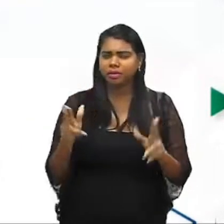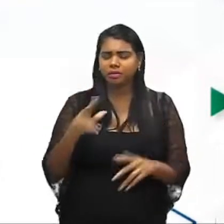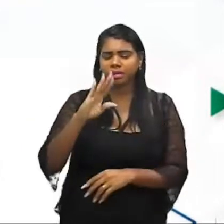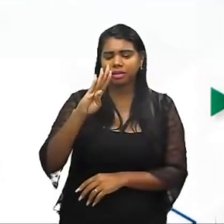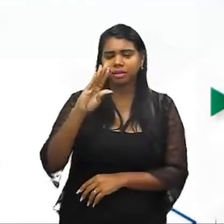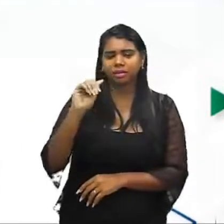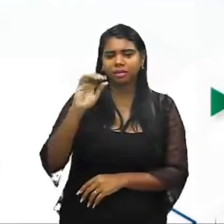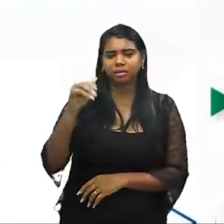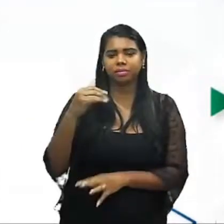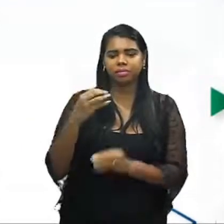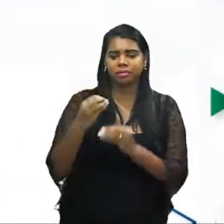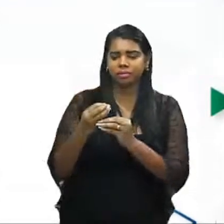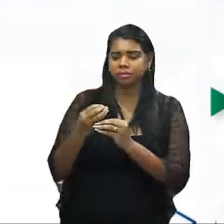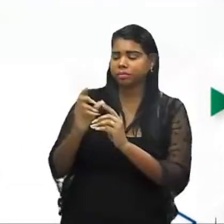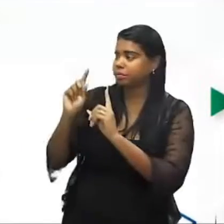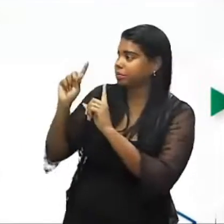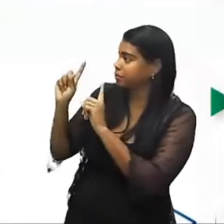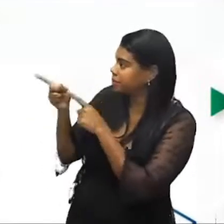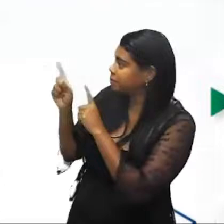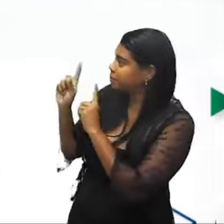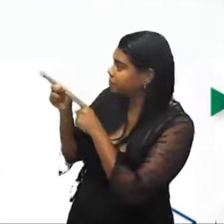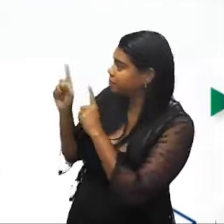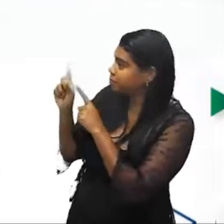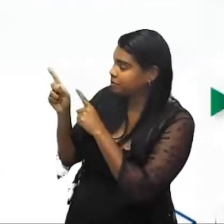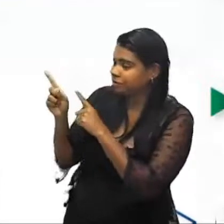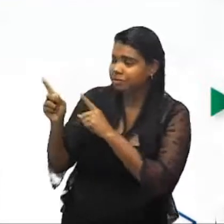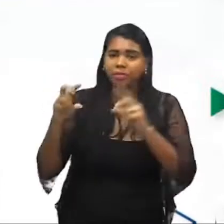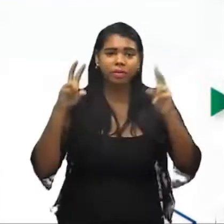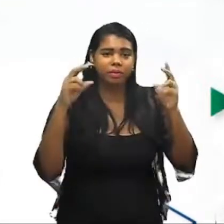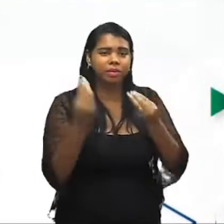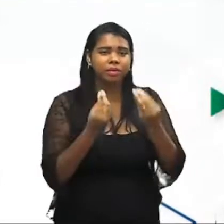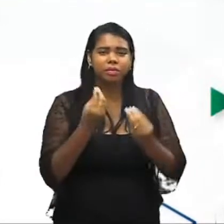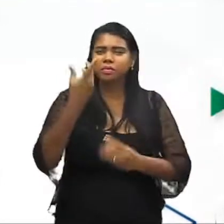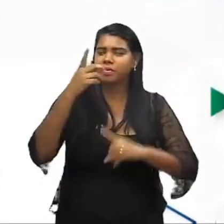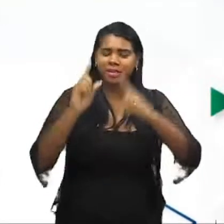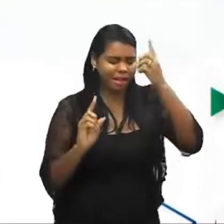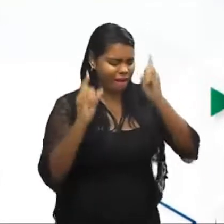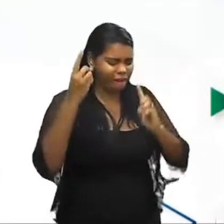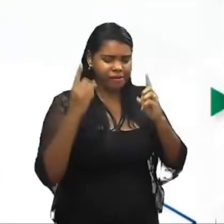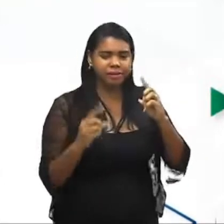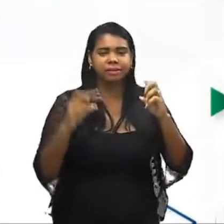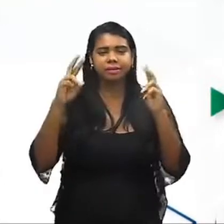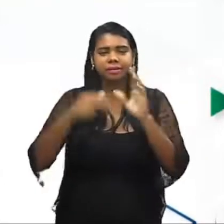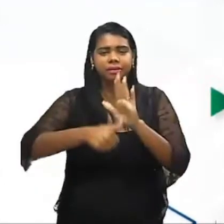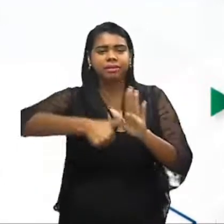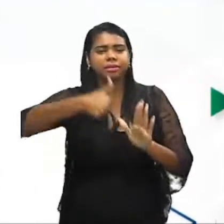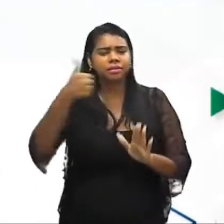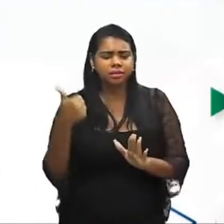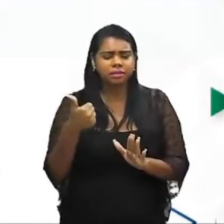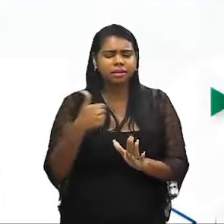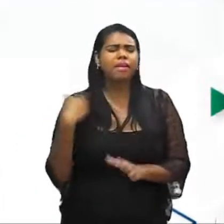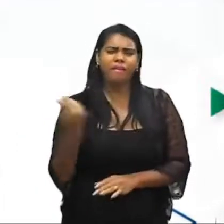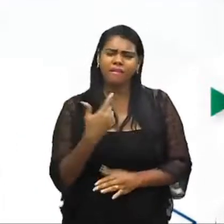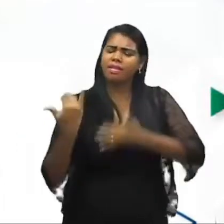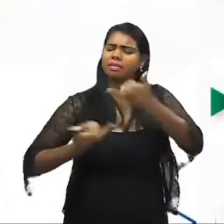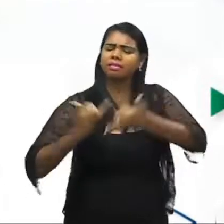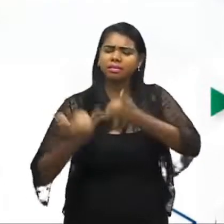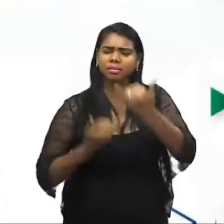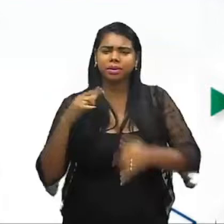duas obras que têm um tema como carnaval. Então, a primeira obra, o título é Carnaval, Vamos Brincar,